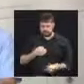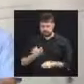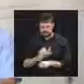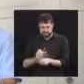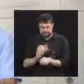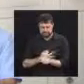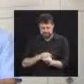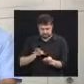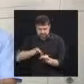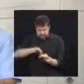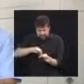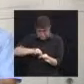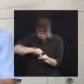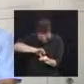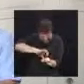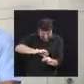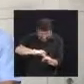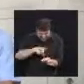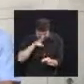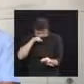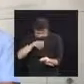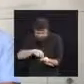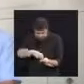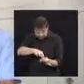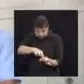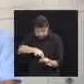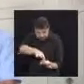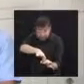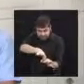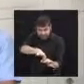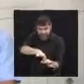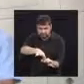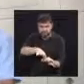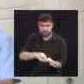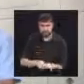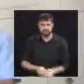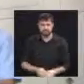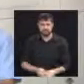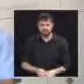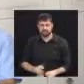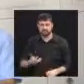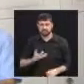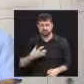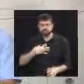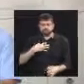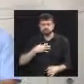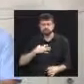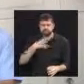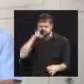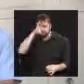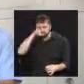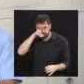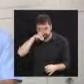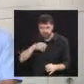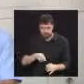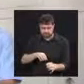não deixar abrir. Combinado? O dedo. O dedo. Tá. E eu vou saber o limite que eu tenho que forçar